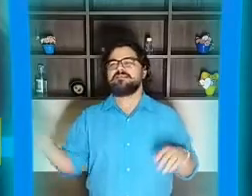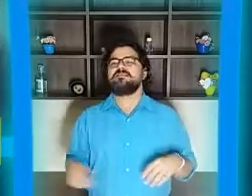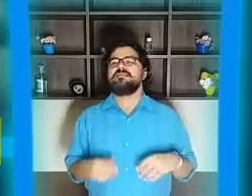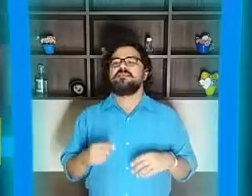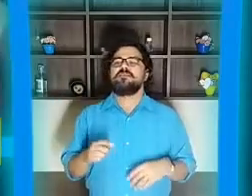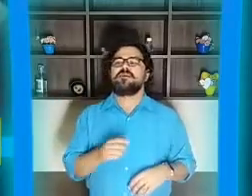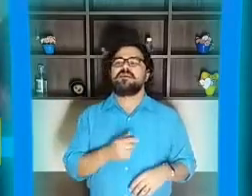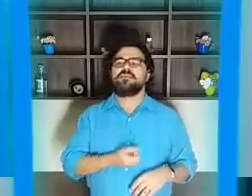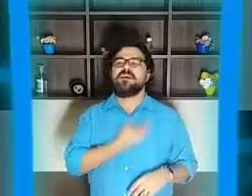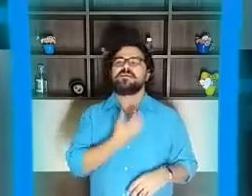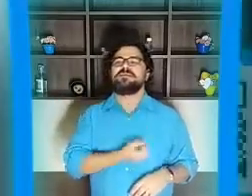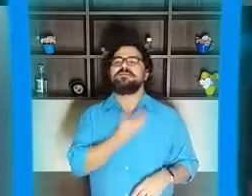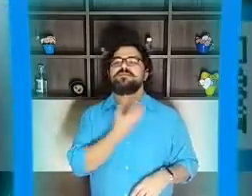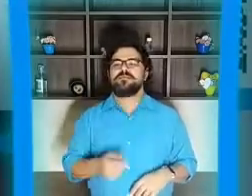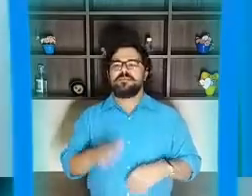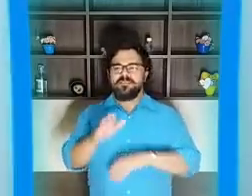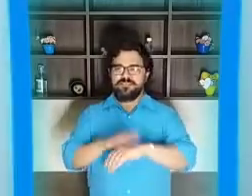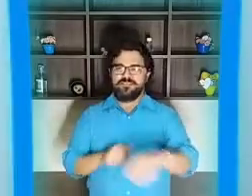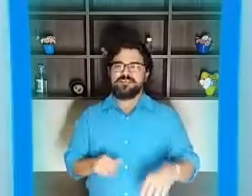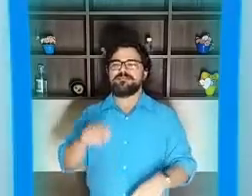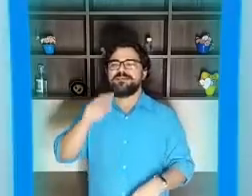Denis Soares.